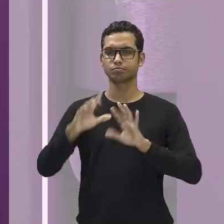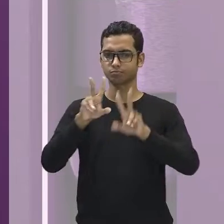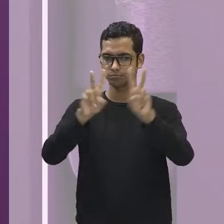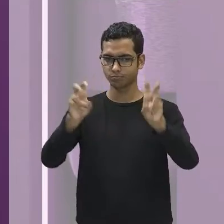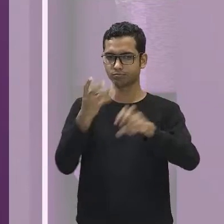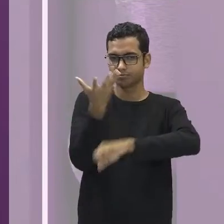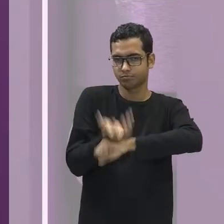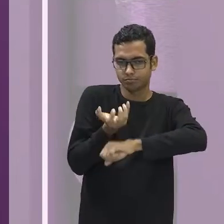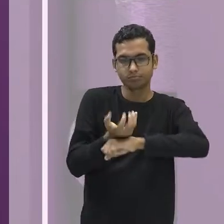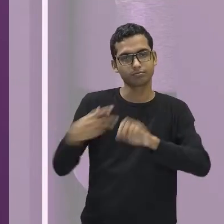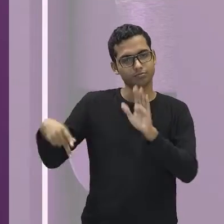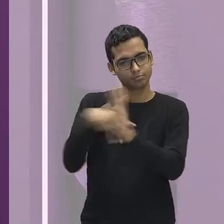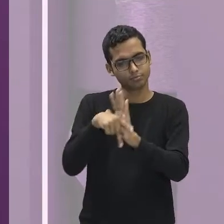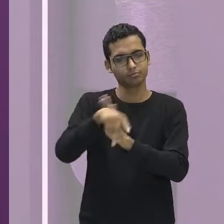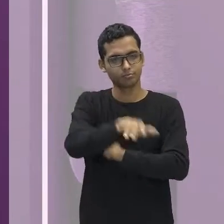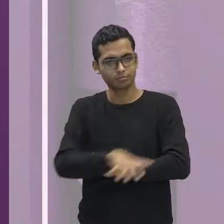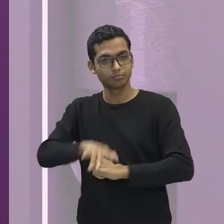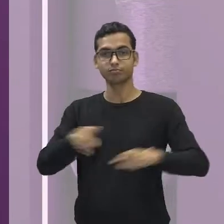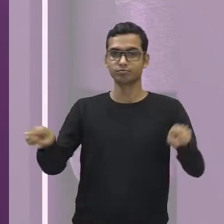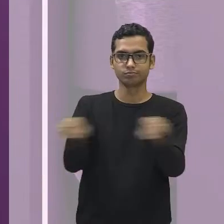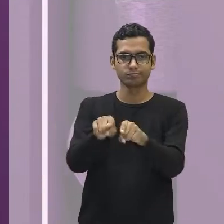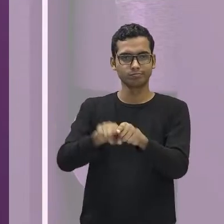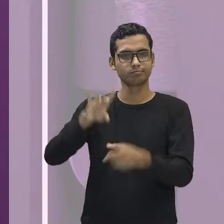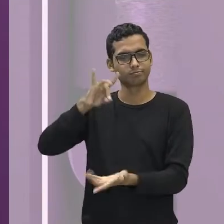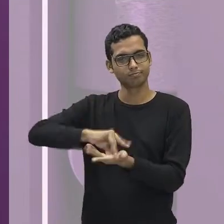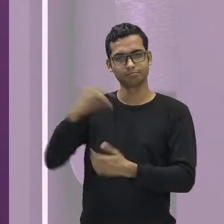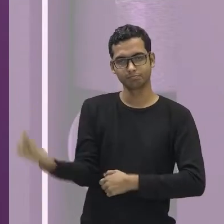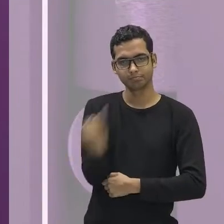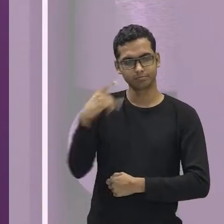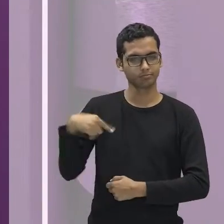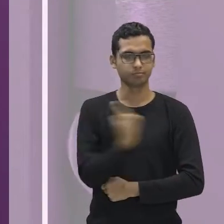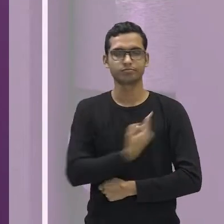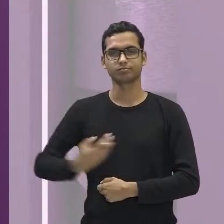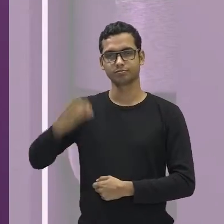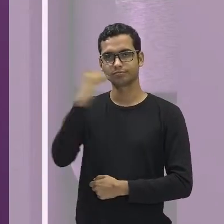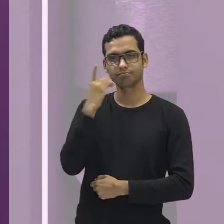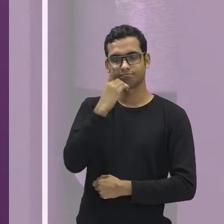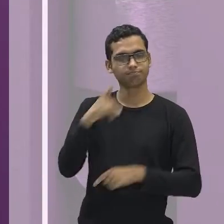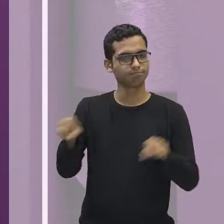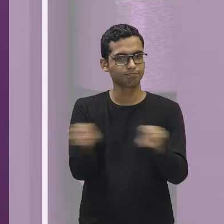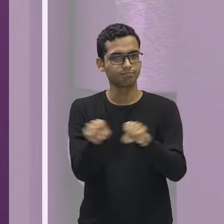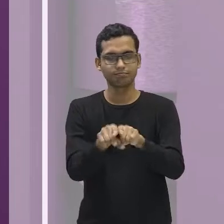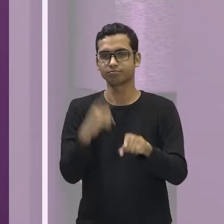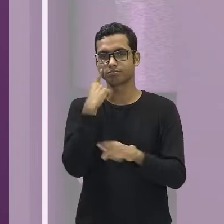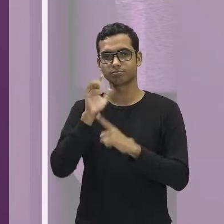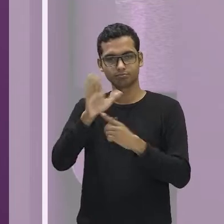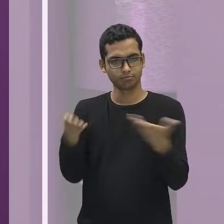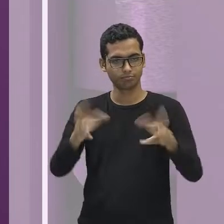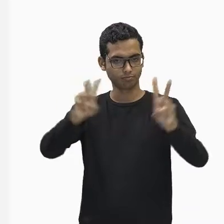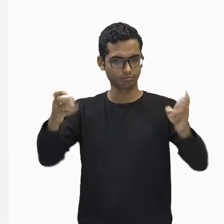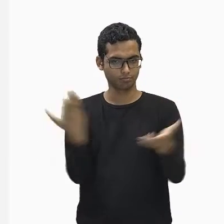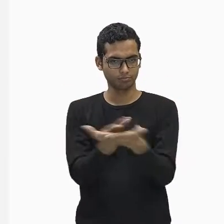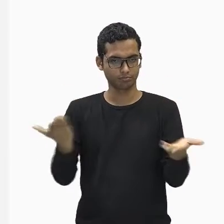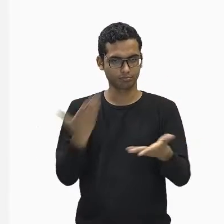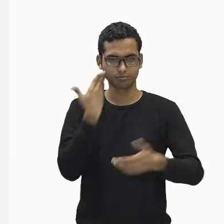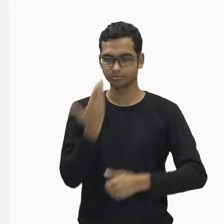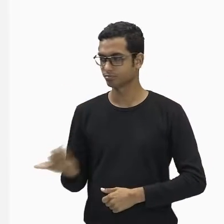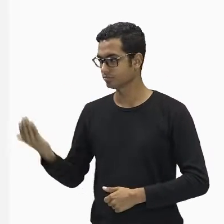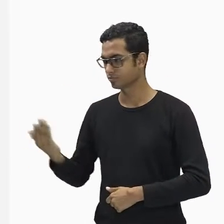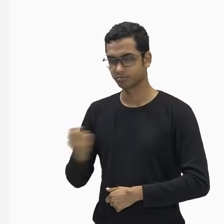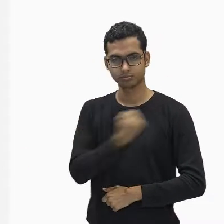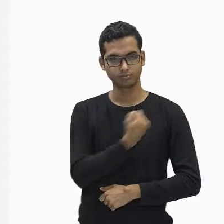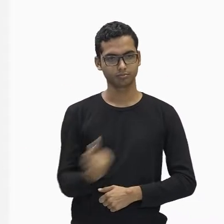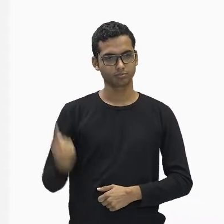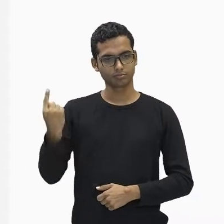que é matemática, uma ferramenta super útil no nosso dia a dia. Vamos então conhecer agora a nossa aula. A